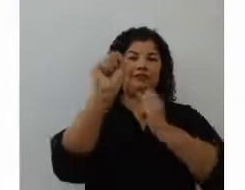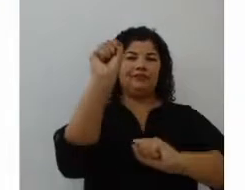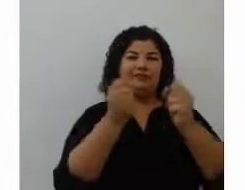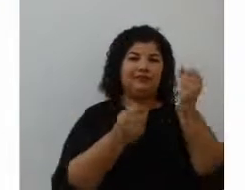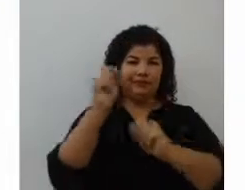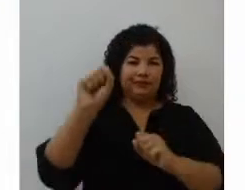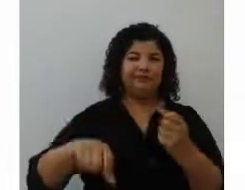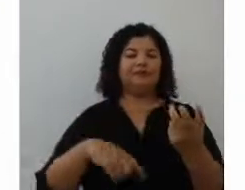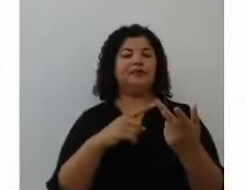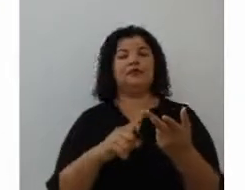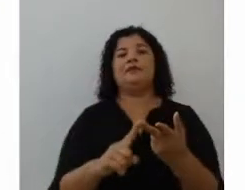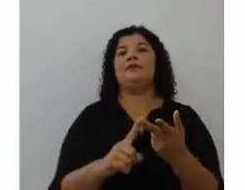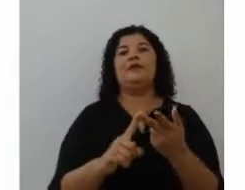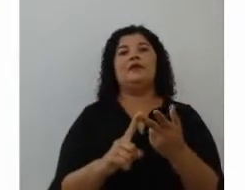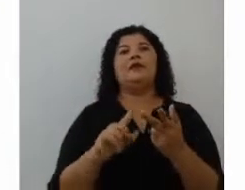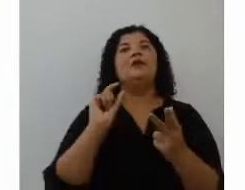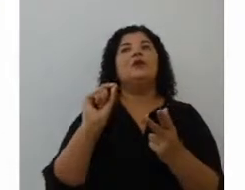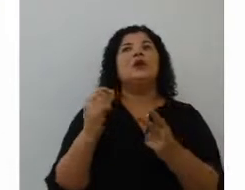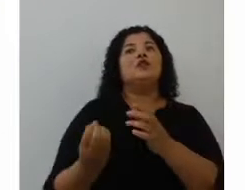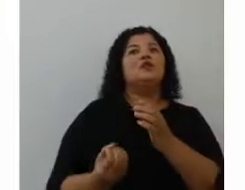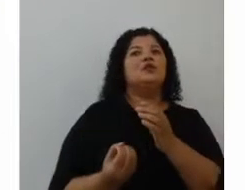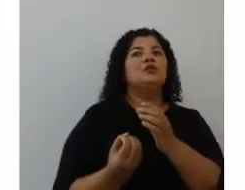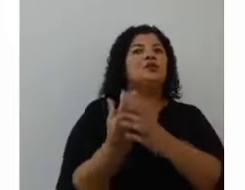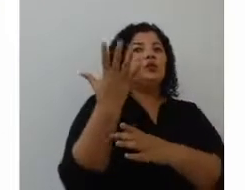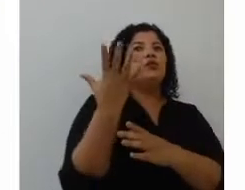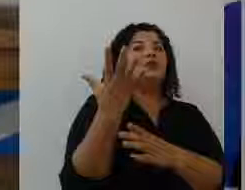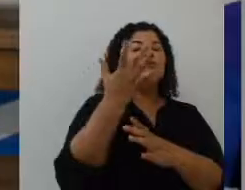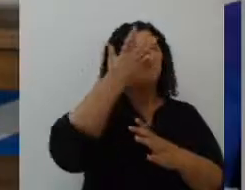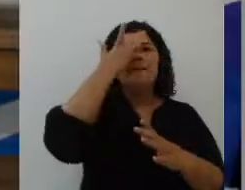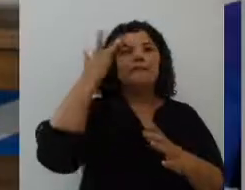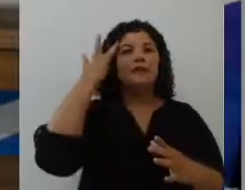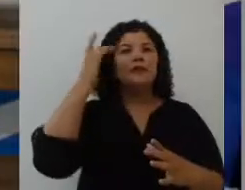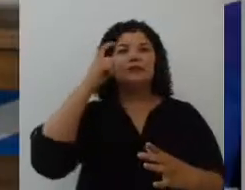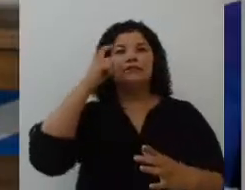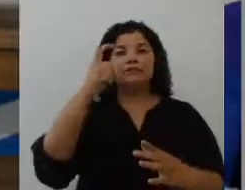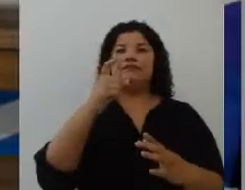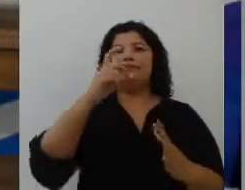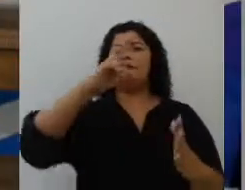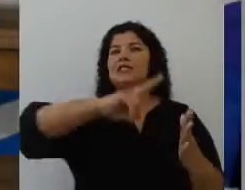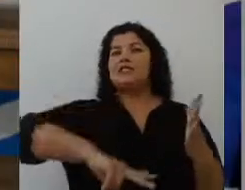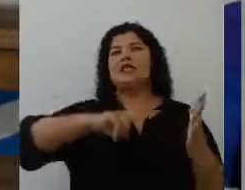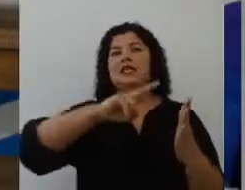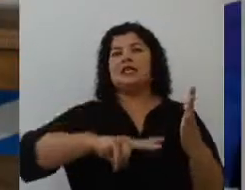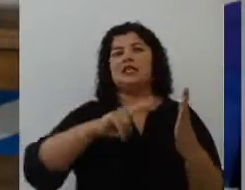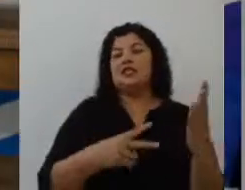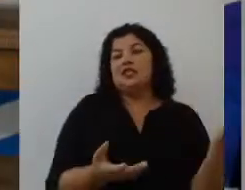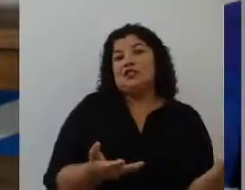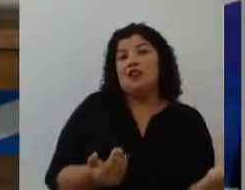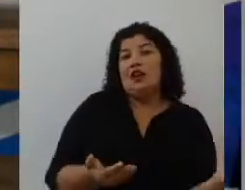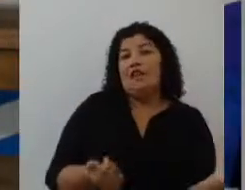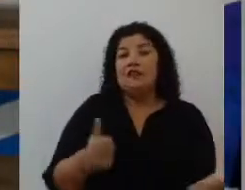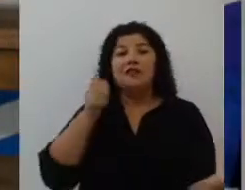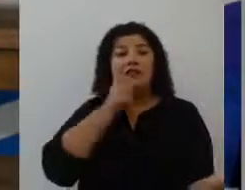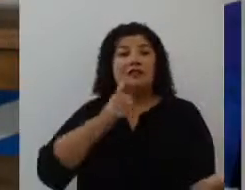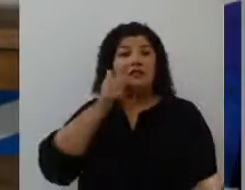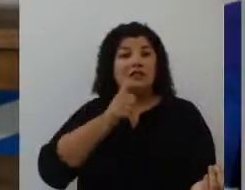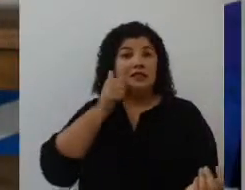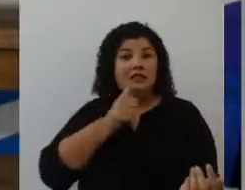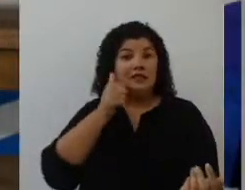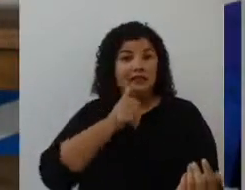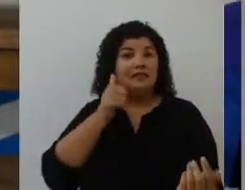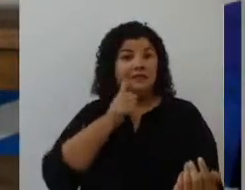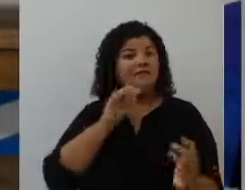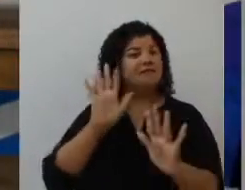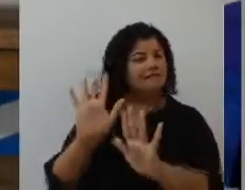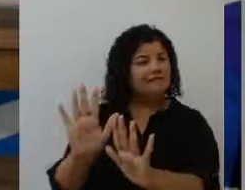por exemplo, nesse momento, o surgimento de um público leitor, em sua grande maioria, jovens e mulheres. A gente vai comentar sobre